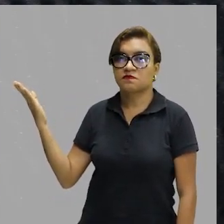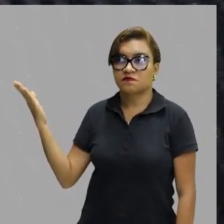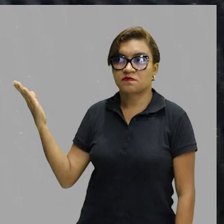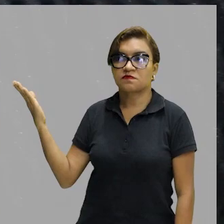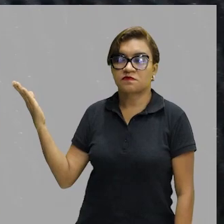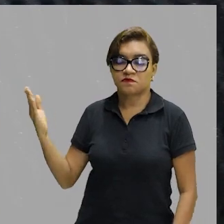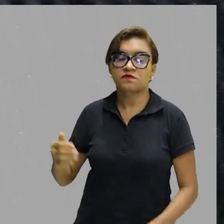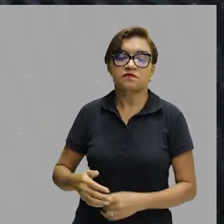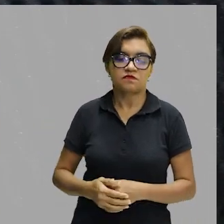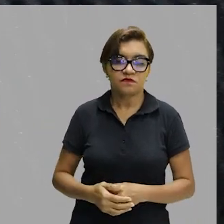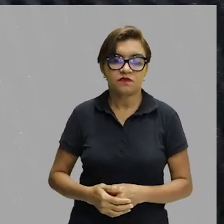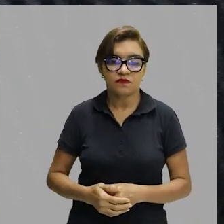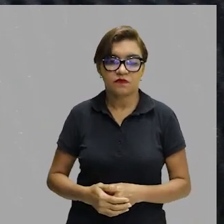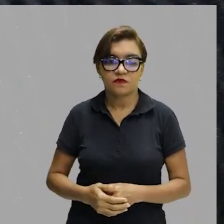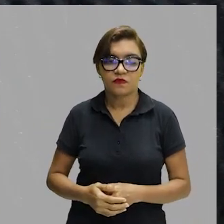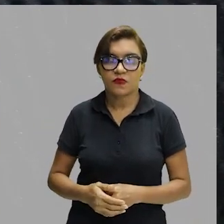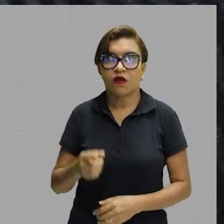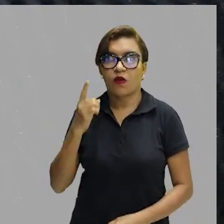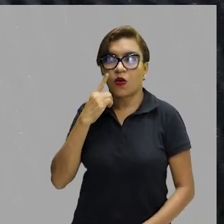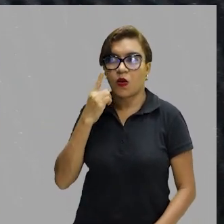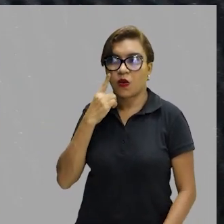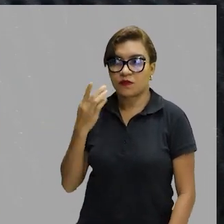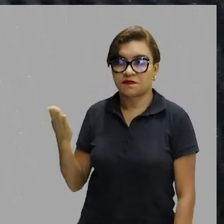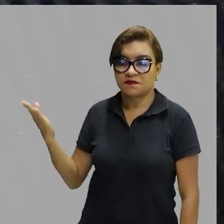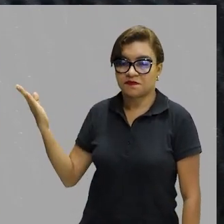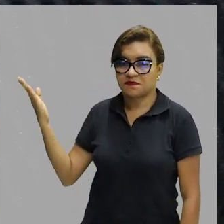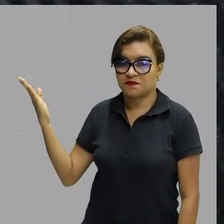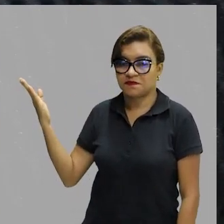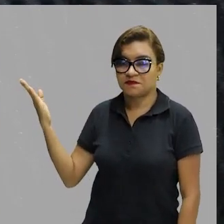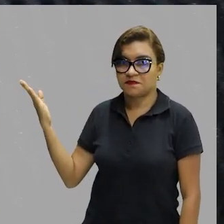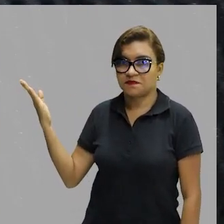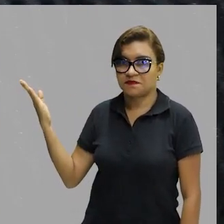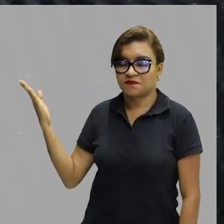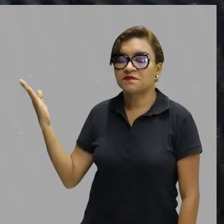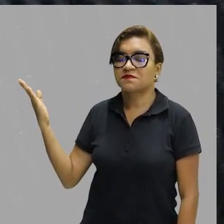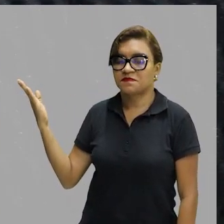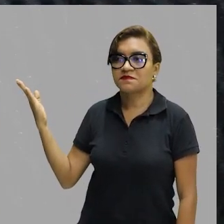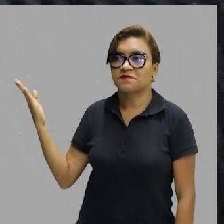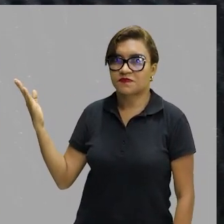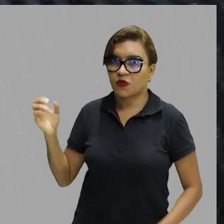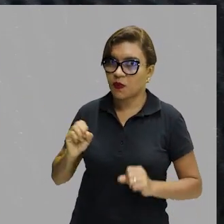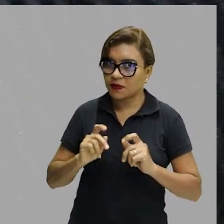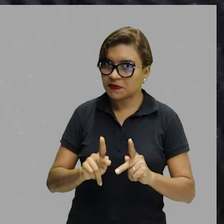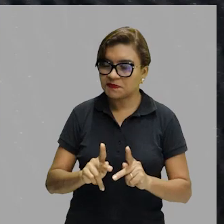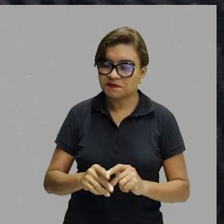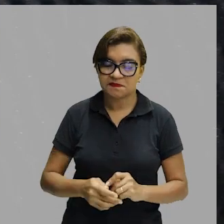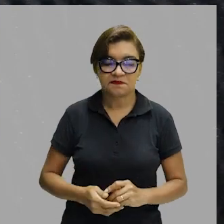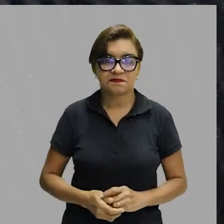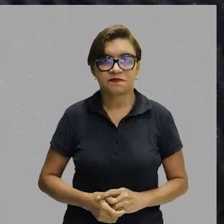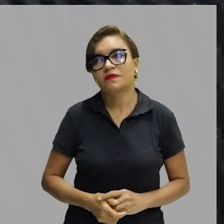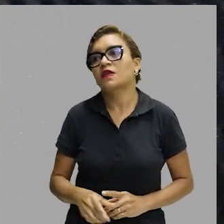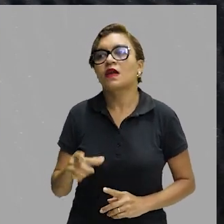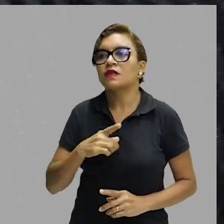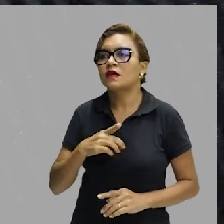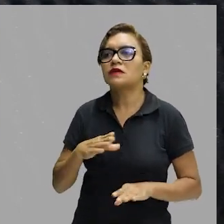estamos procurando, sobre 200 vezes 46, certo? E